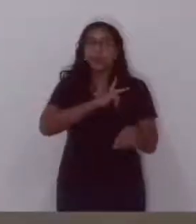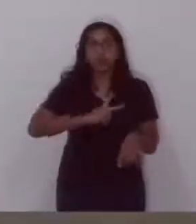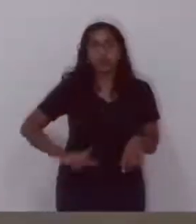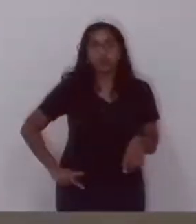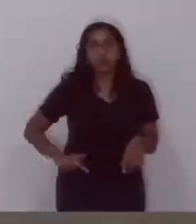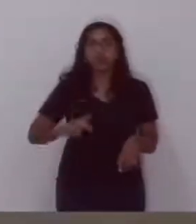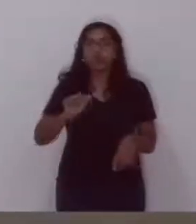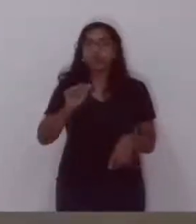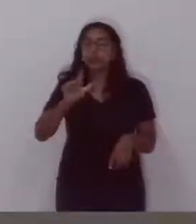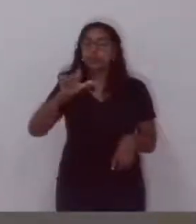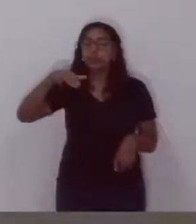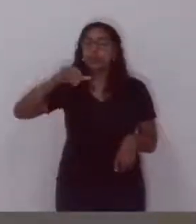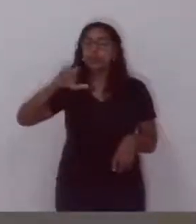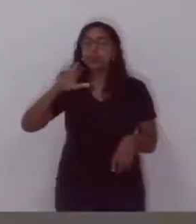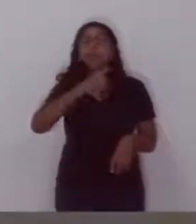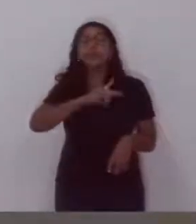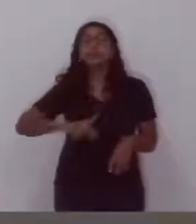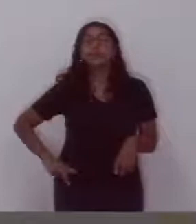OAB, Almir Ventura.